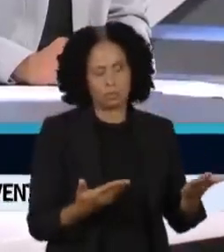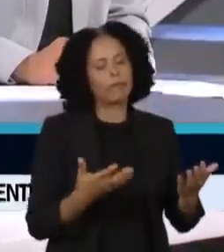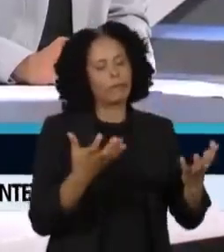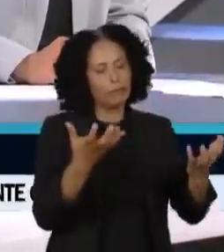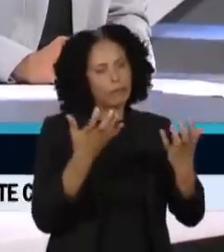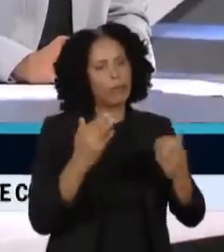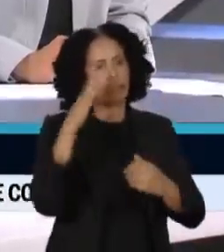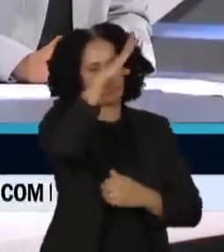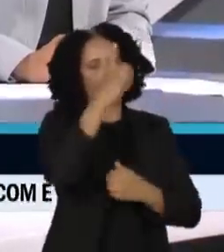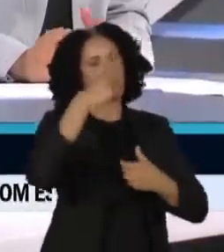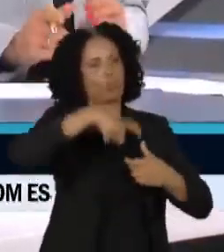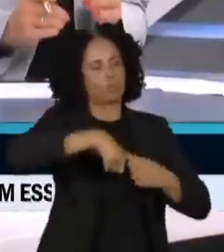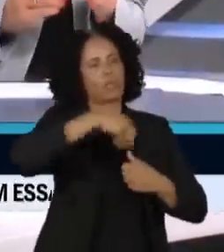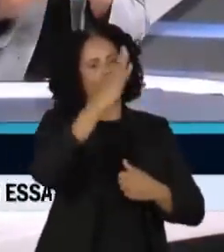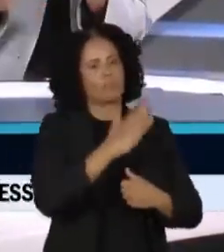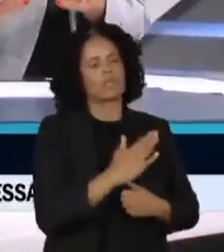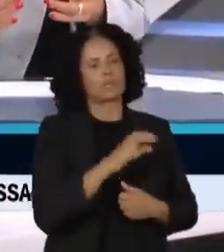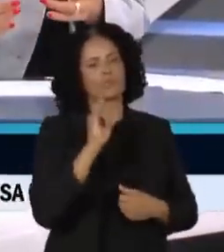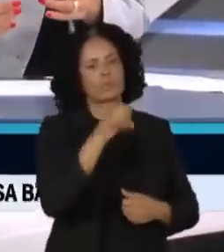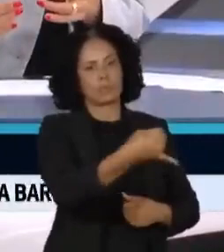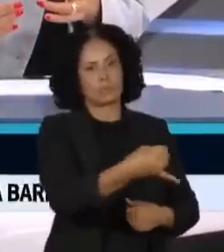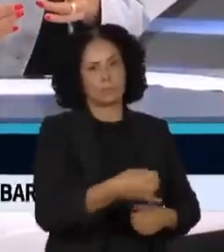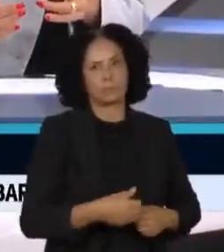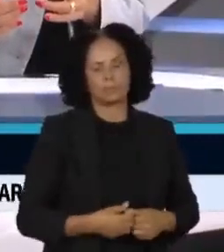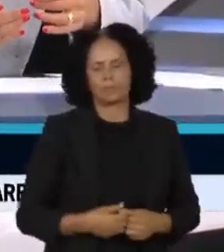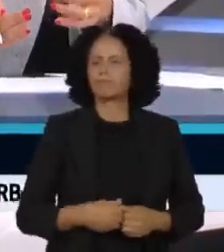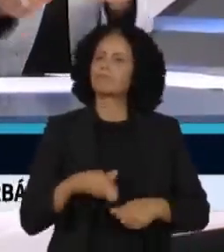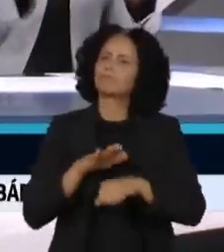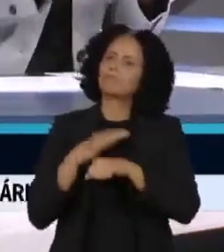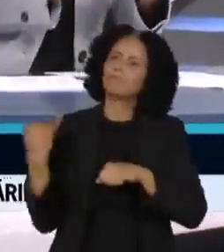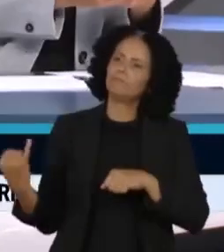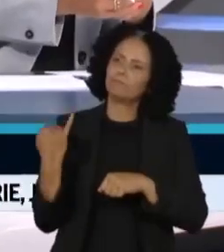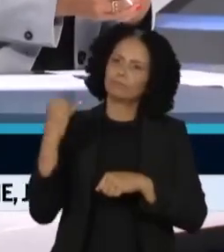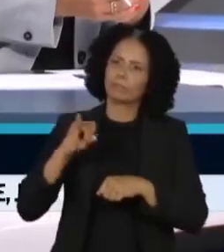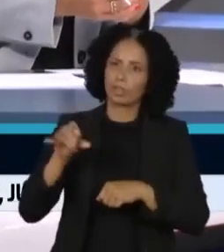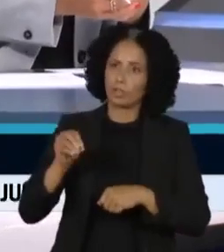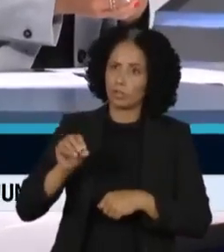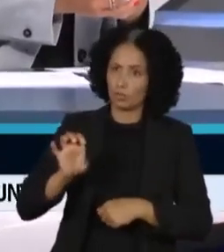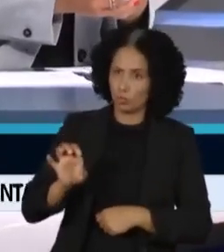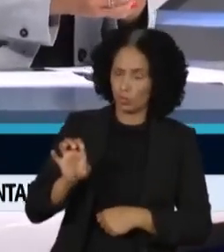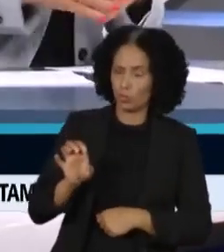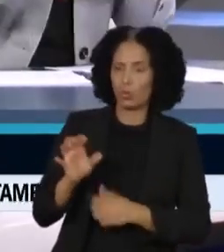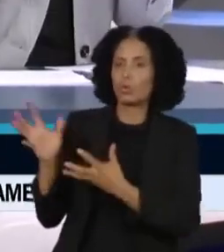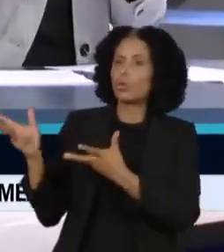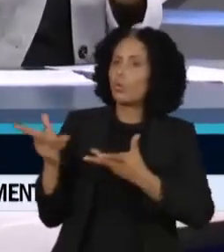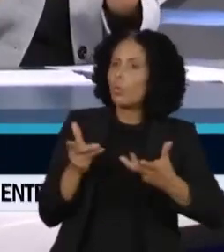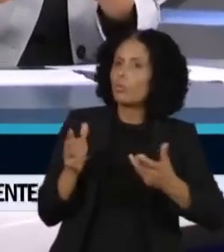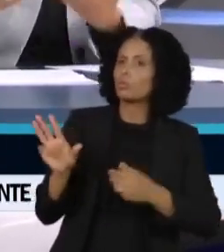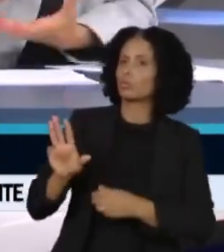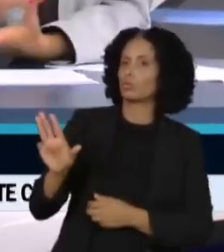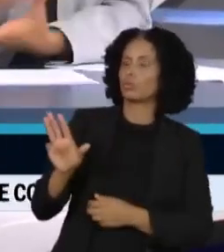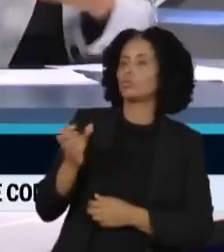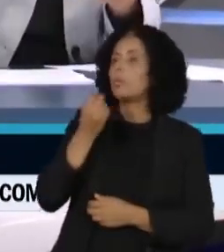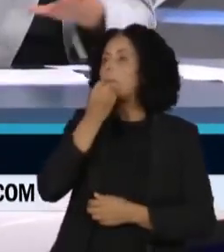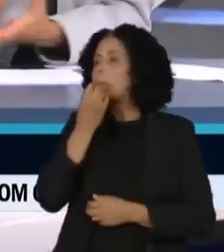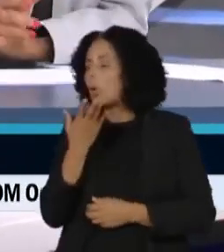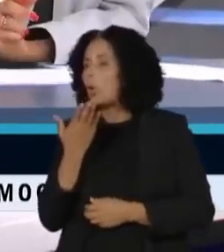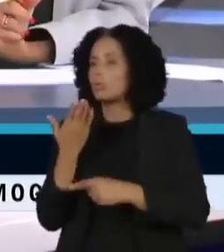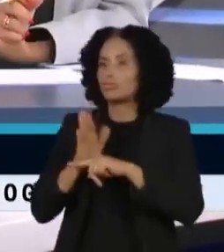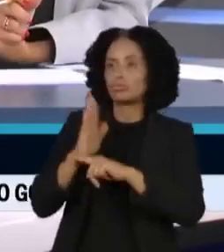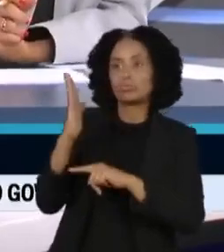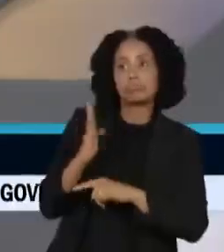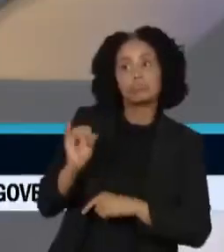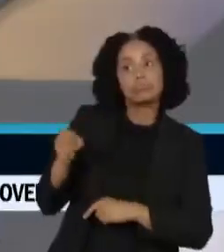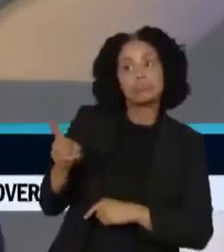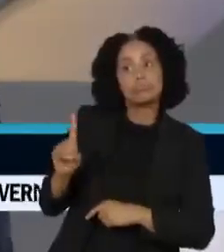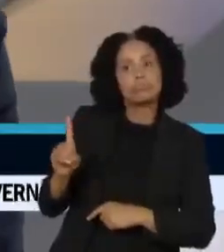seja é muito grande agora qual a importância do convite de um baile feito presidente Lula né como isso nos beneficia o quanto